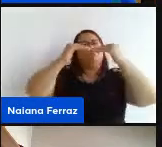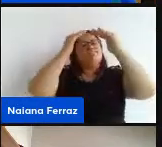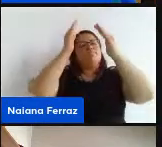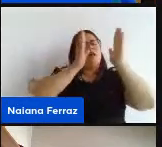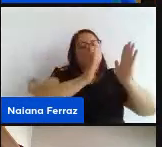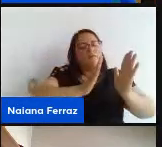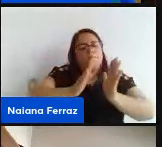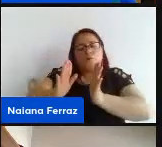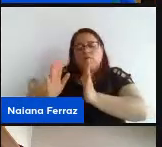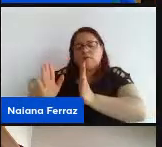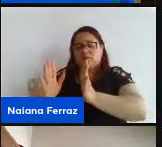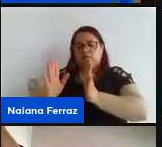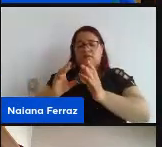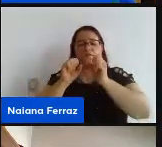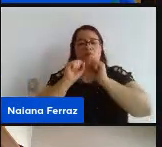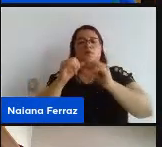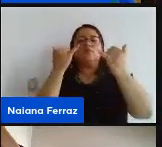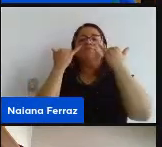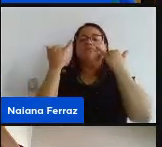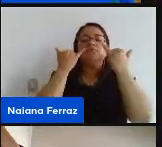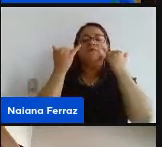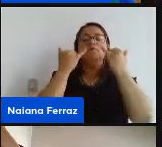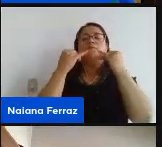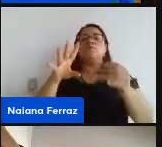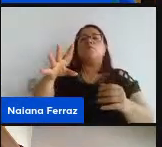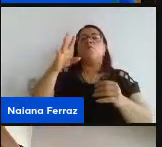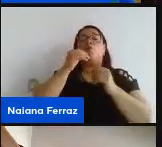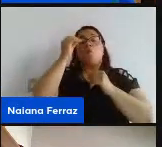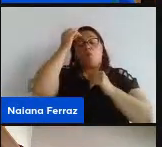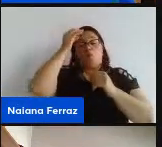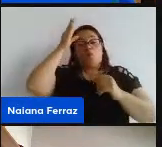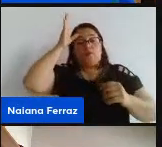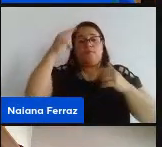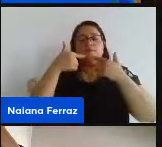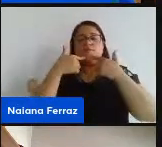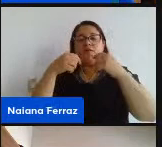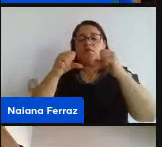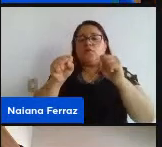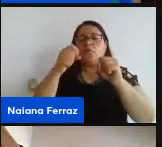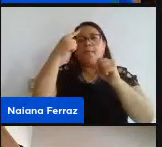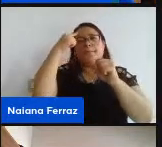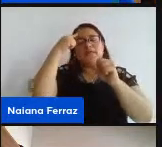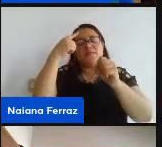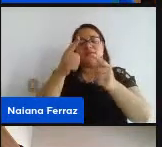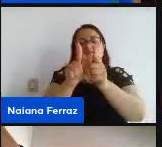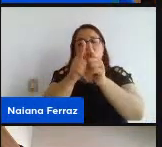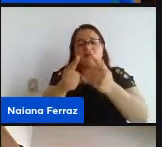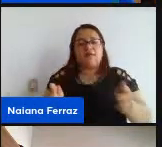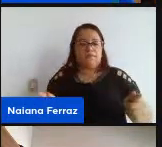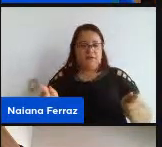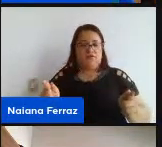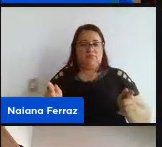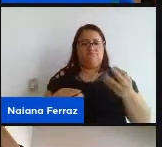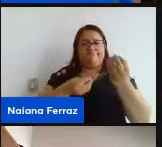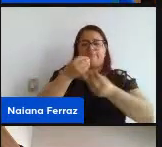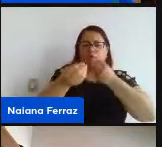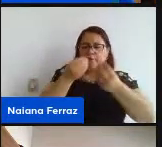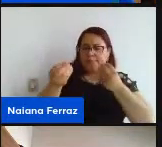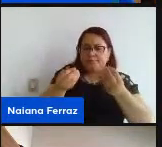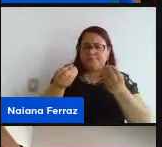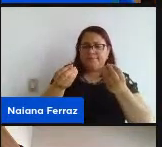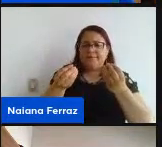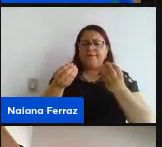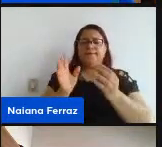um conhecimento linguístico definido em termos de uma gramática. Ok? Então, vamos assumir